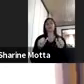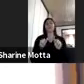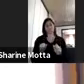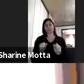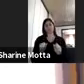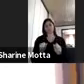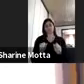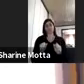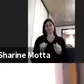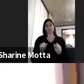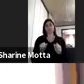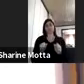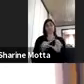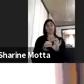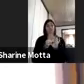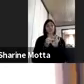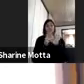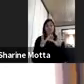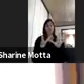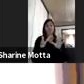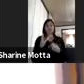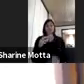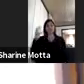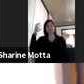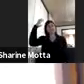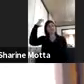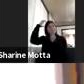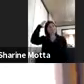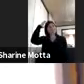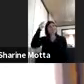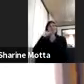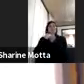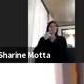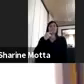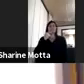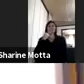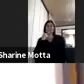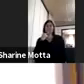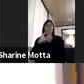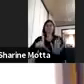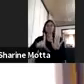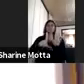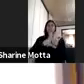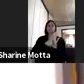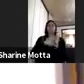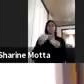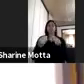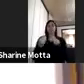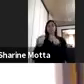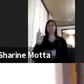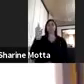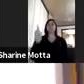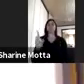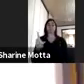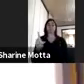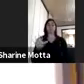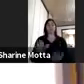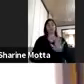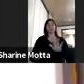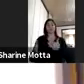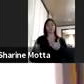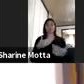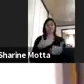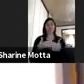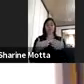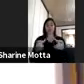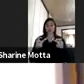contaminada com esse questionamento sobre a importância de defender os direitos humanos. Então, em qualquer lugar você pode encontrar uma